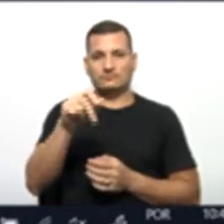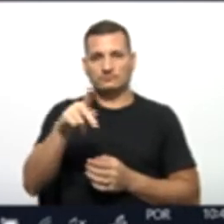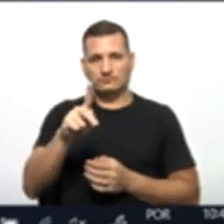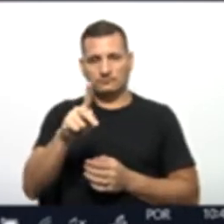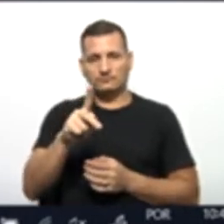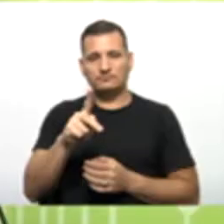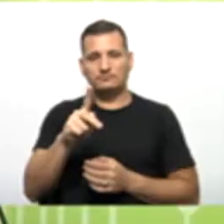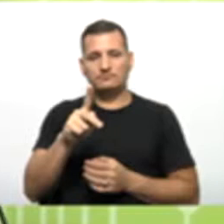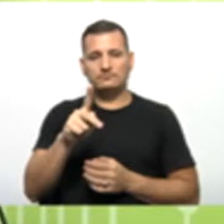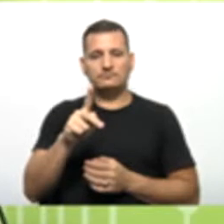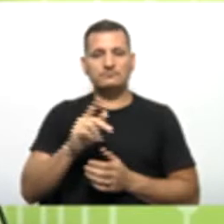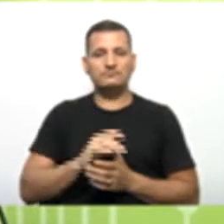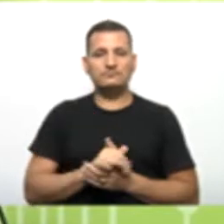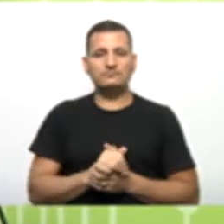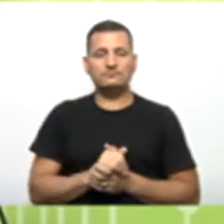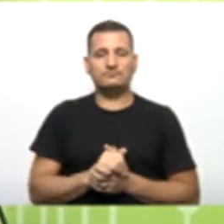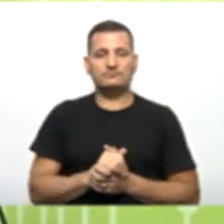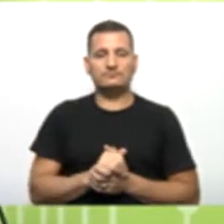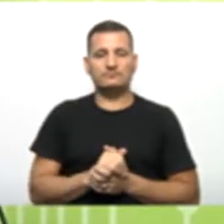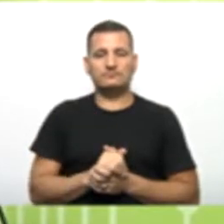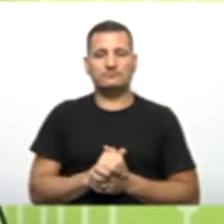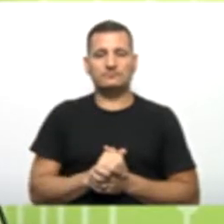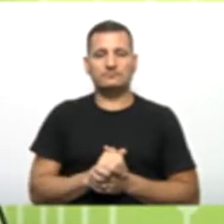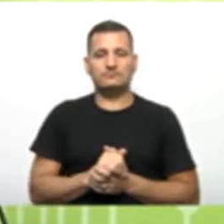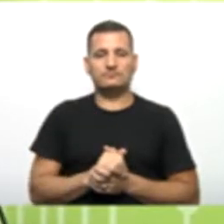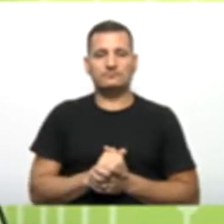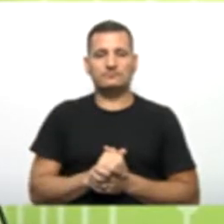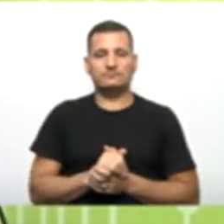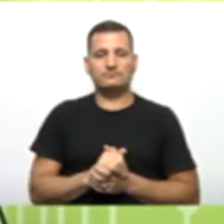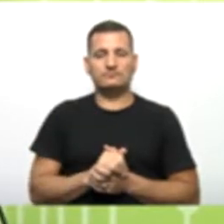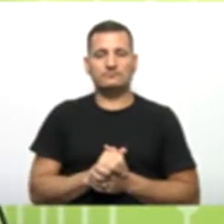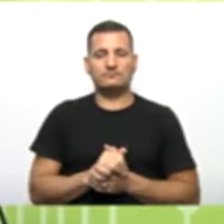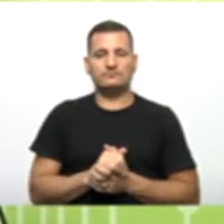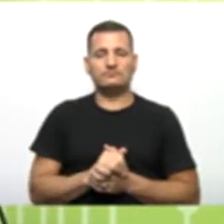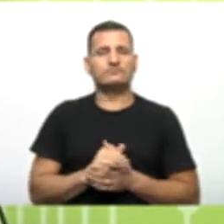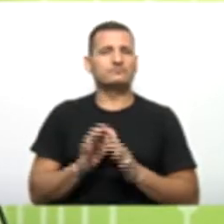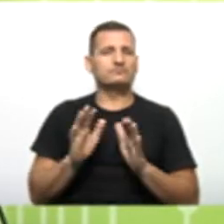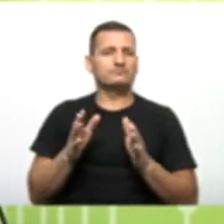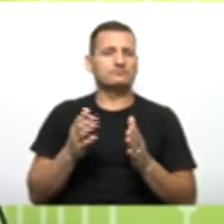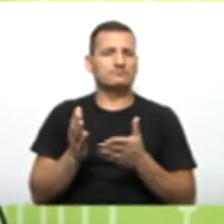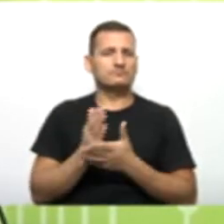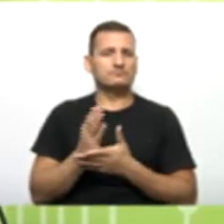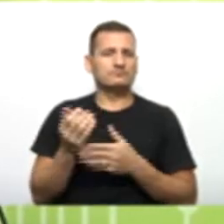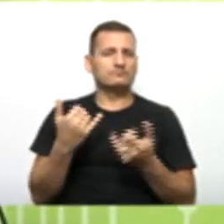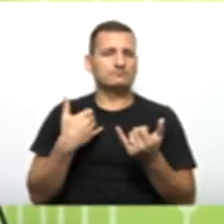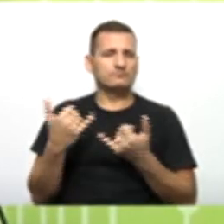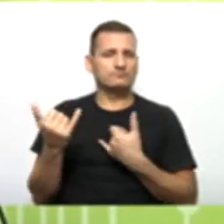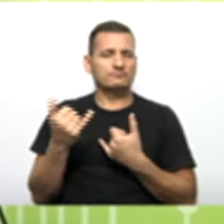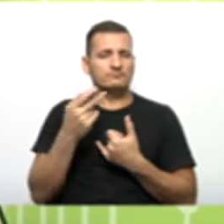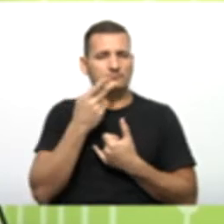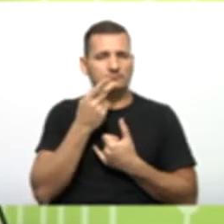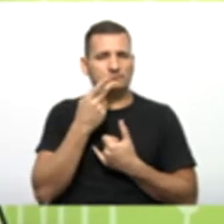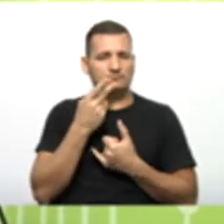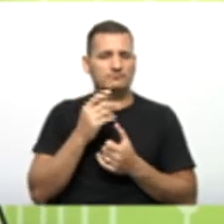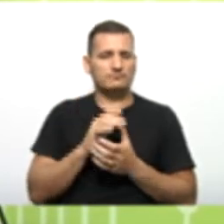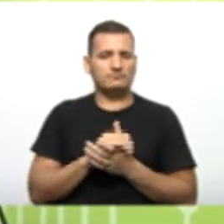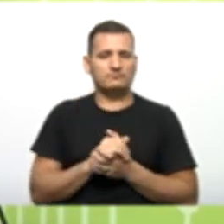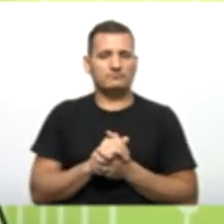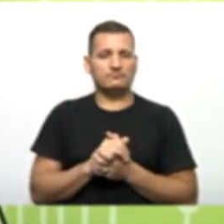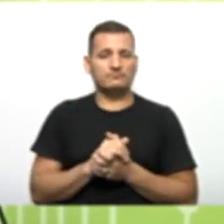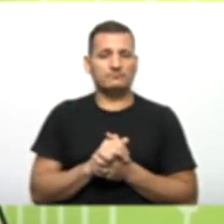rapidinho então nós eu chegou alguma informação esta semana que está